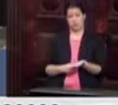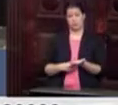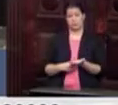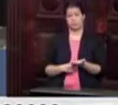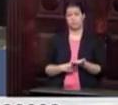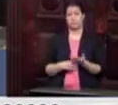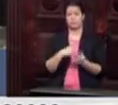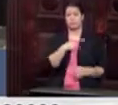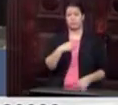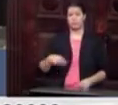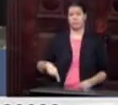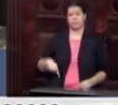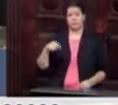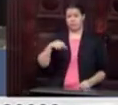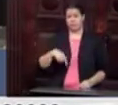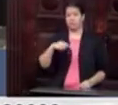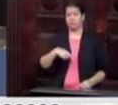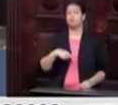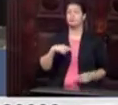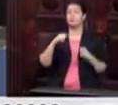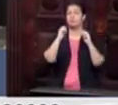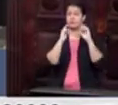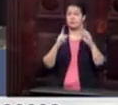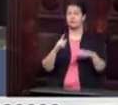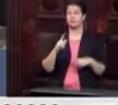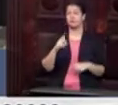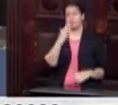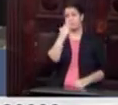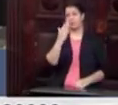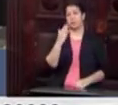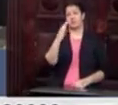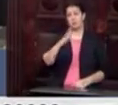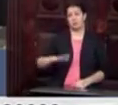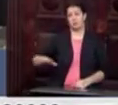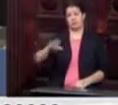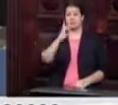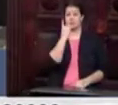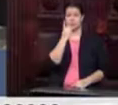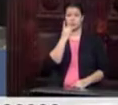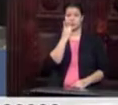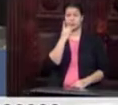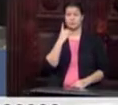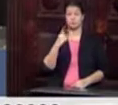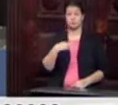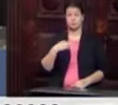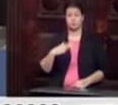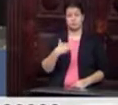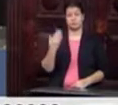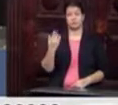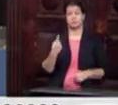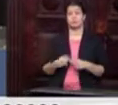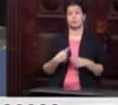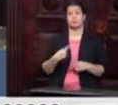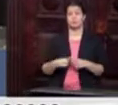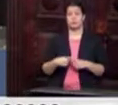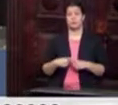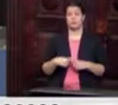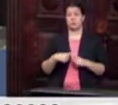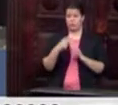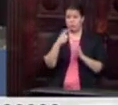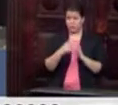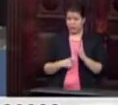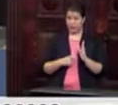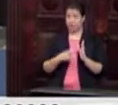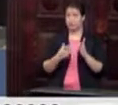pelo presidente dessa Assembleia Legislativa perante os deputados. E a minha surpresa é que o texto aprovado,